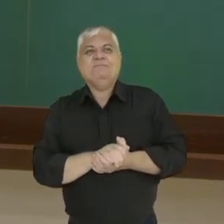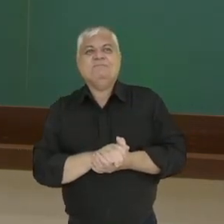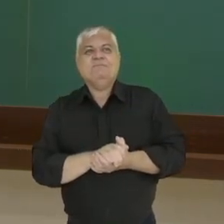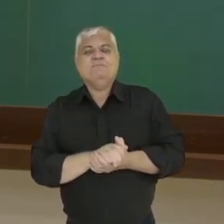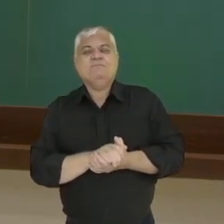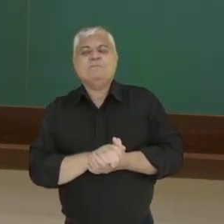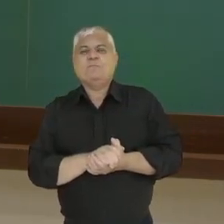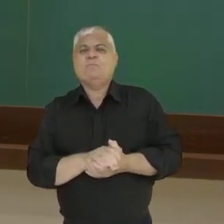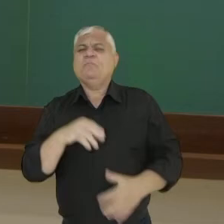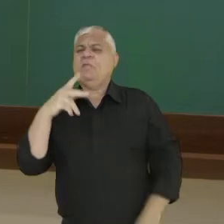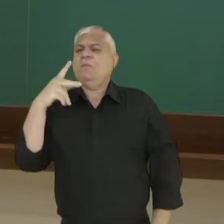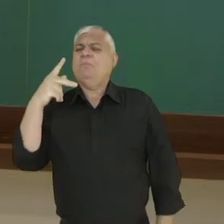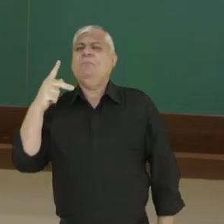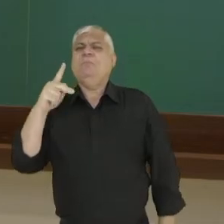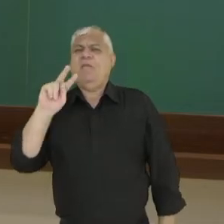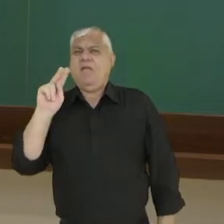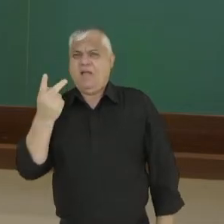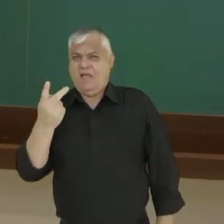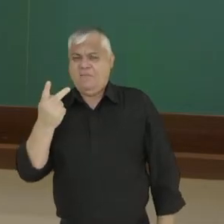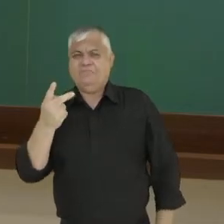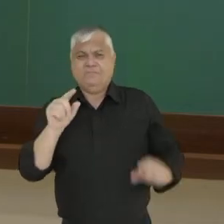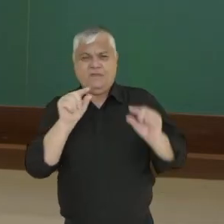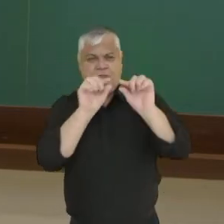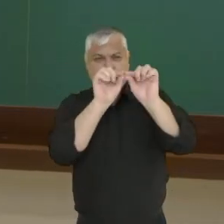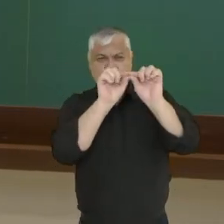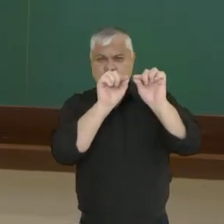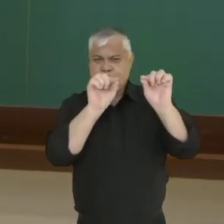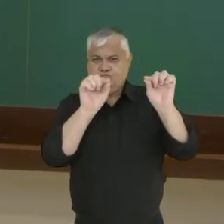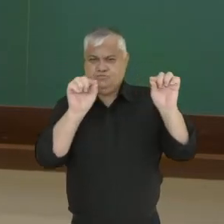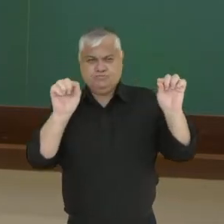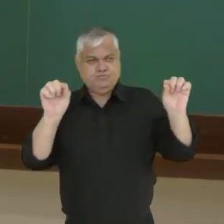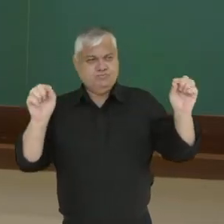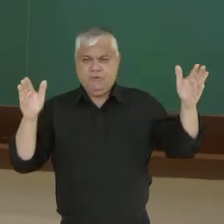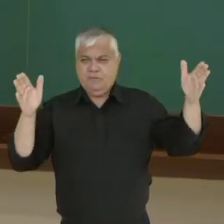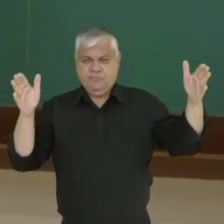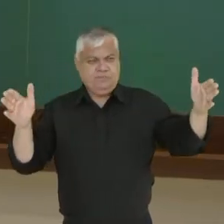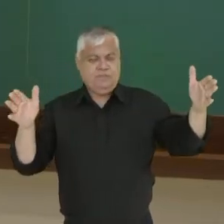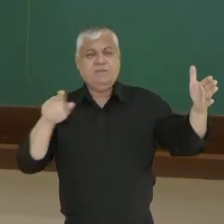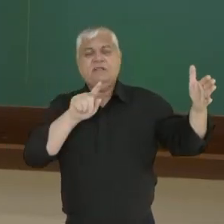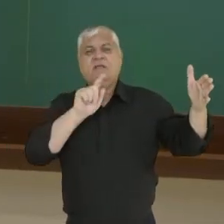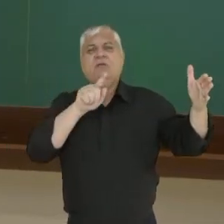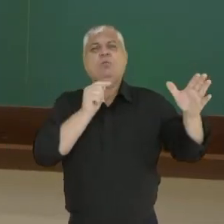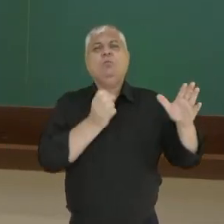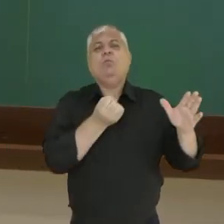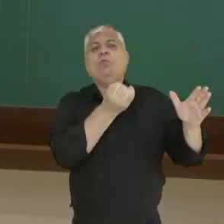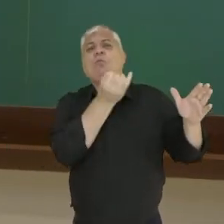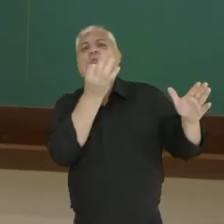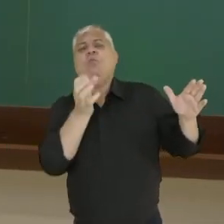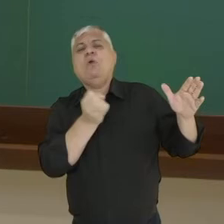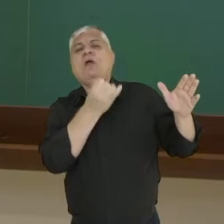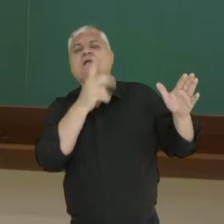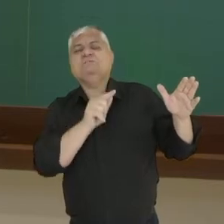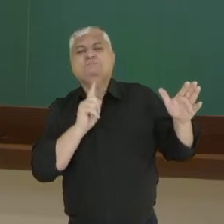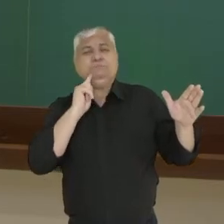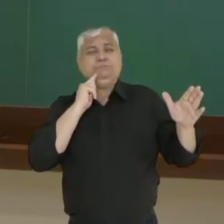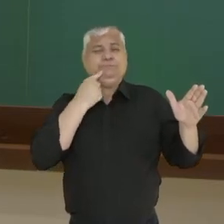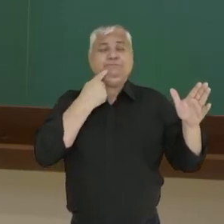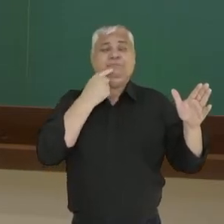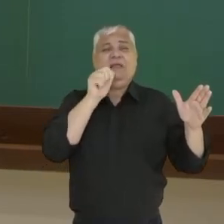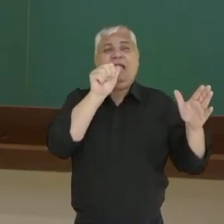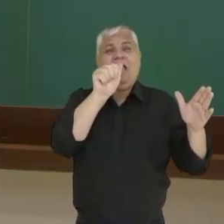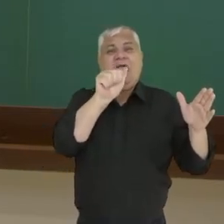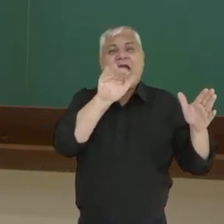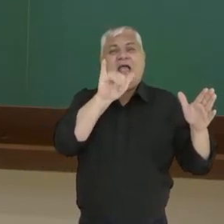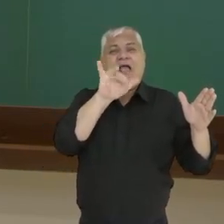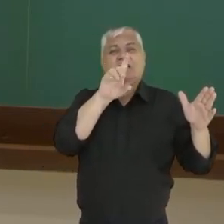O pH é uma escala usada para medir a acidez ou a alcalinidade de uma solução,